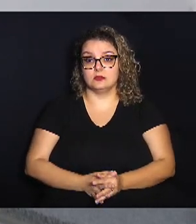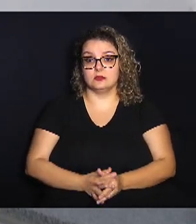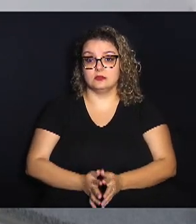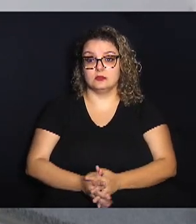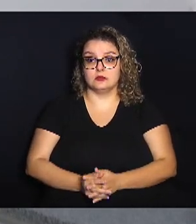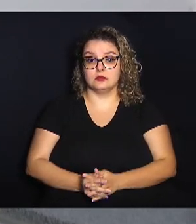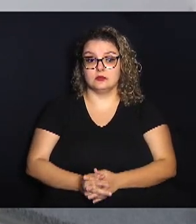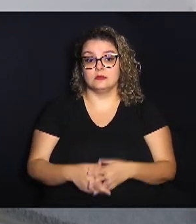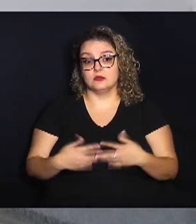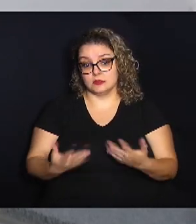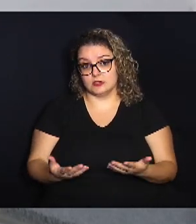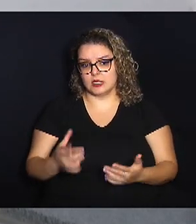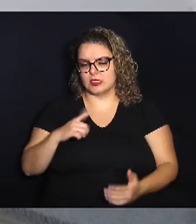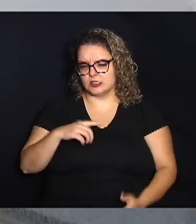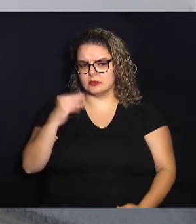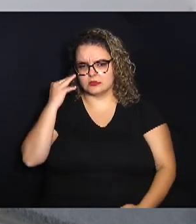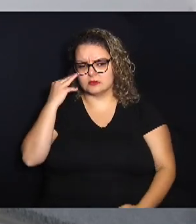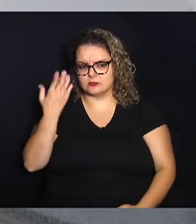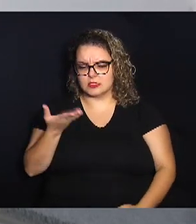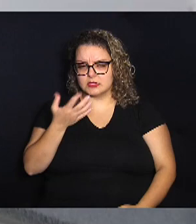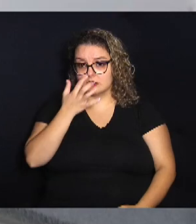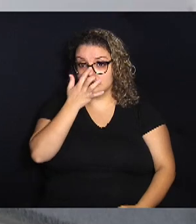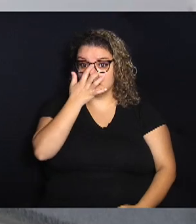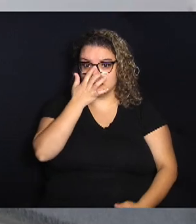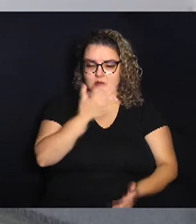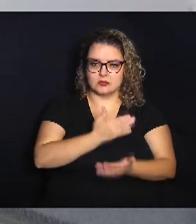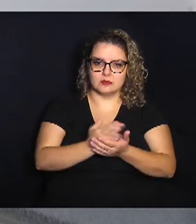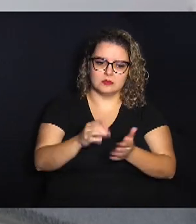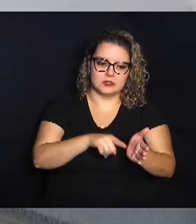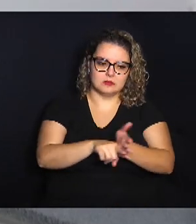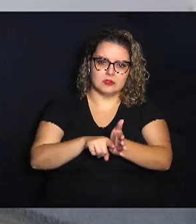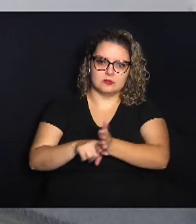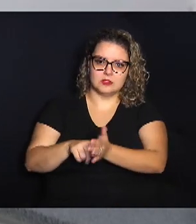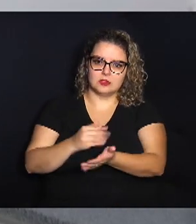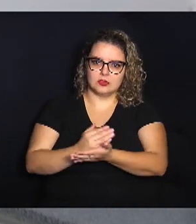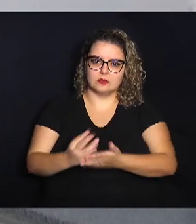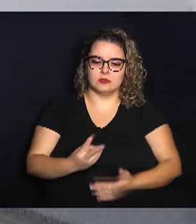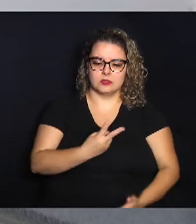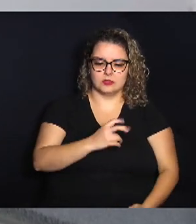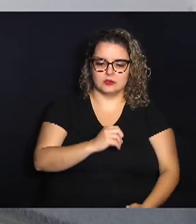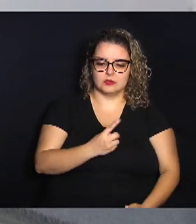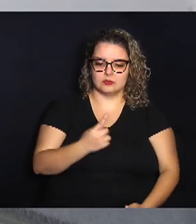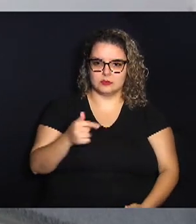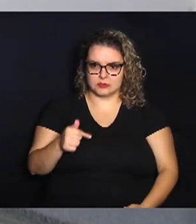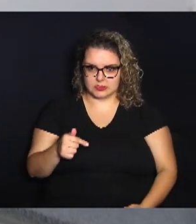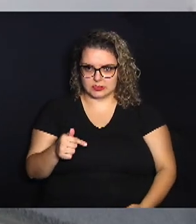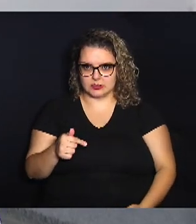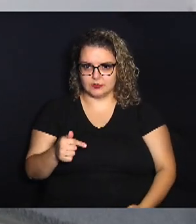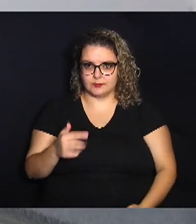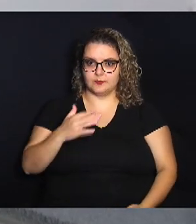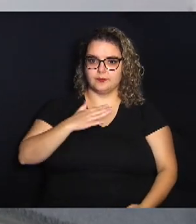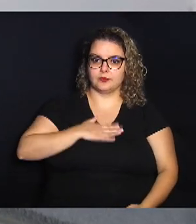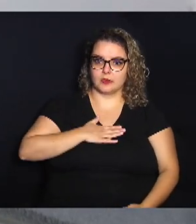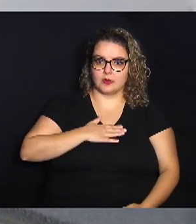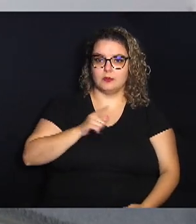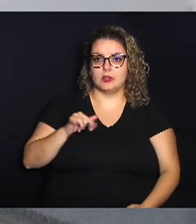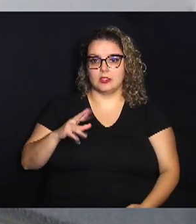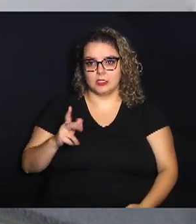isso em mente, eu comecei a minha linha de pesquisa, que iniciou em 2017, e a minha linha já